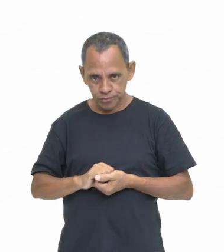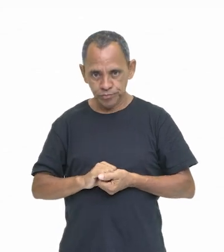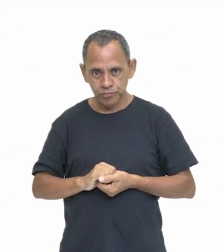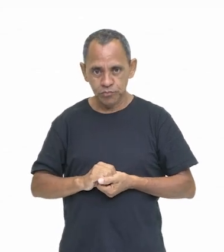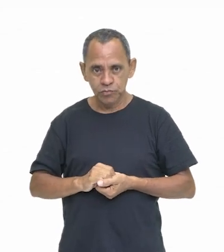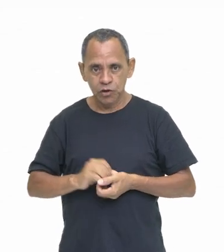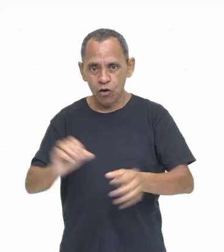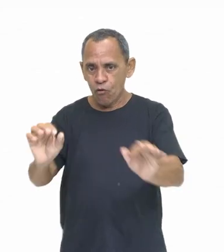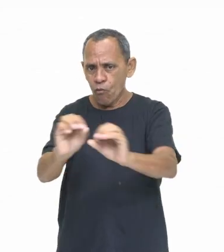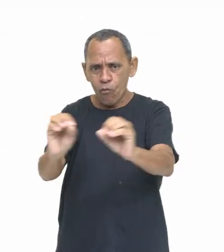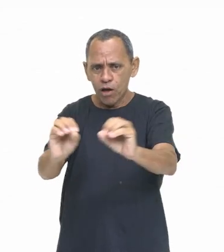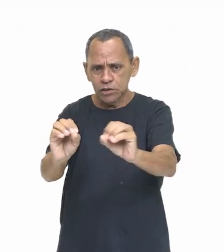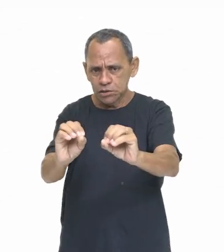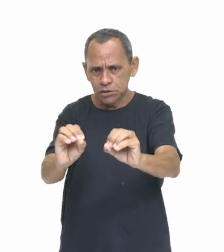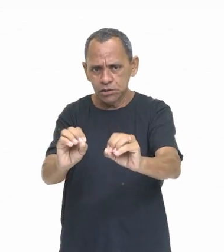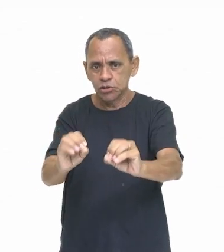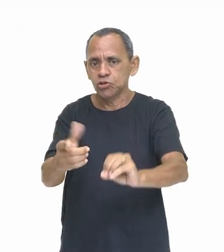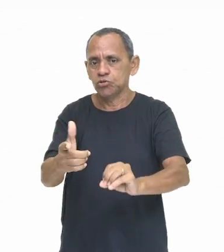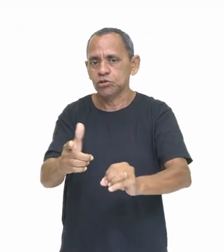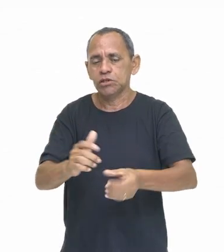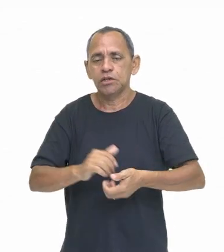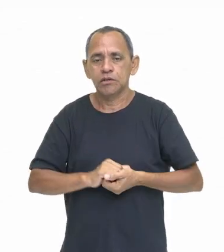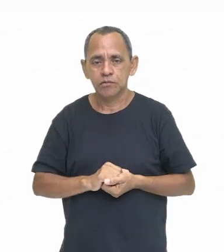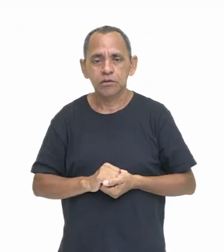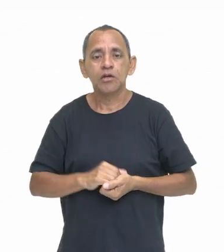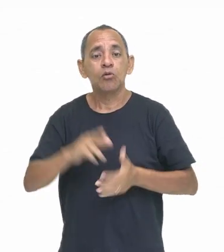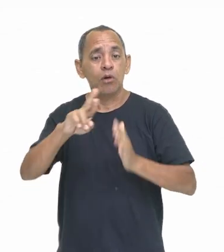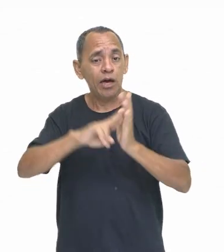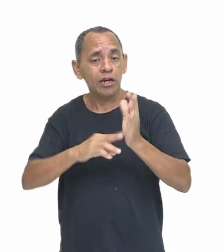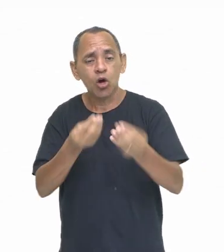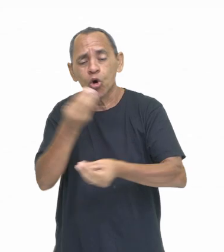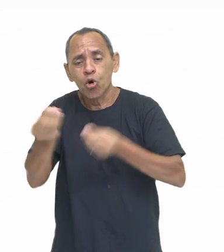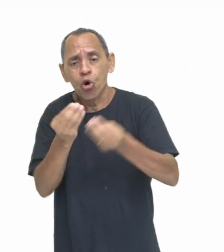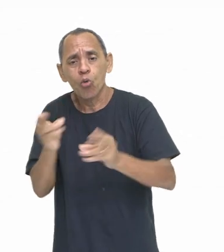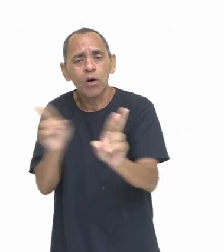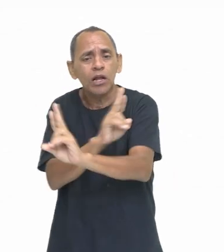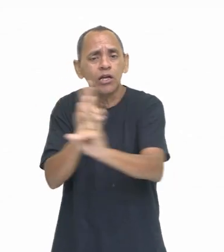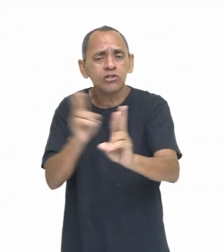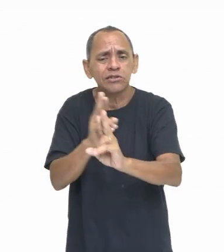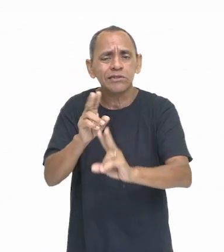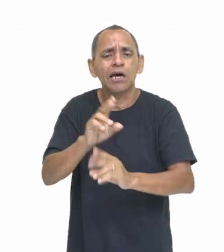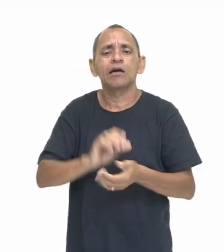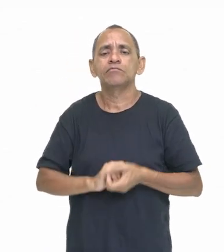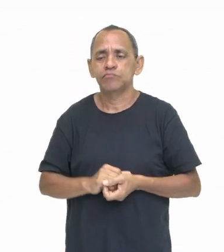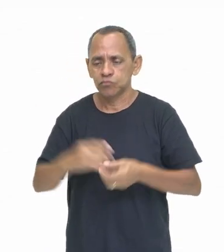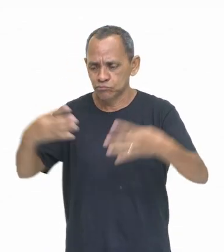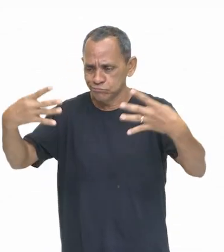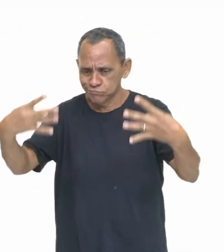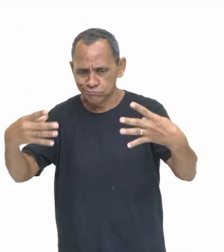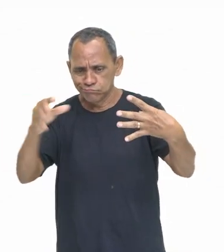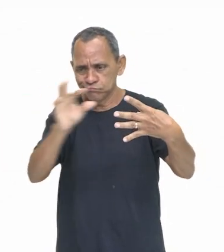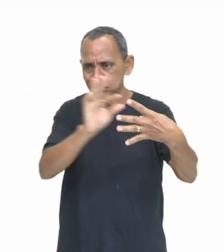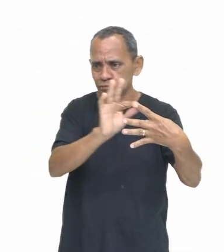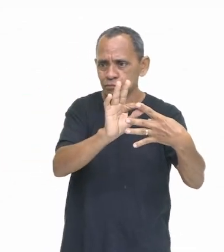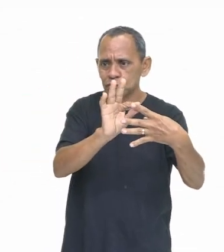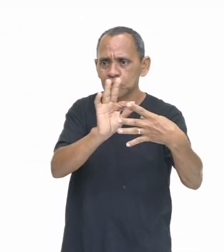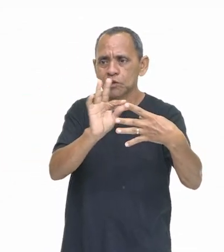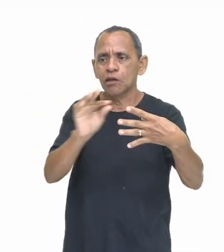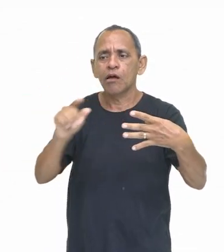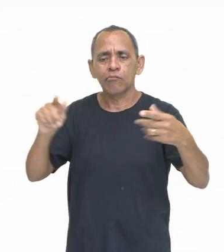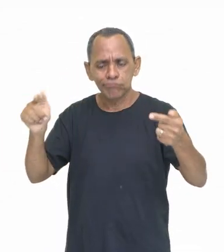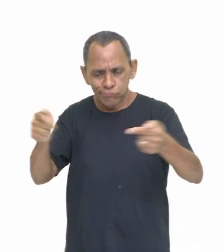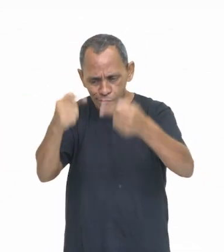é uma regra que indica como associar cada elemento, né, no caso aí x pertencente ao